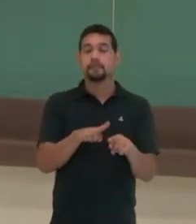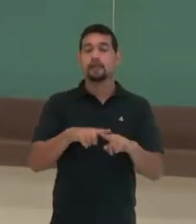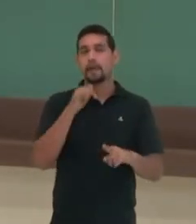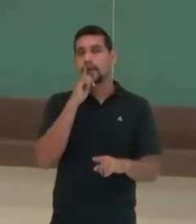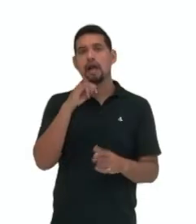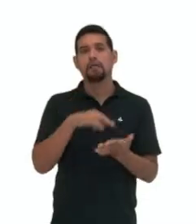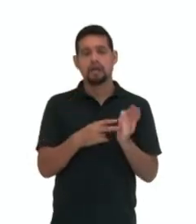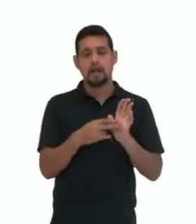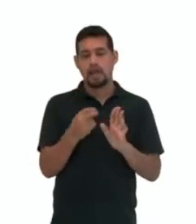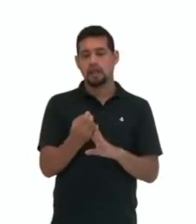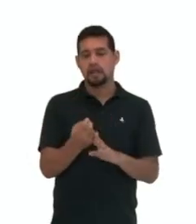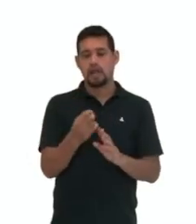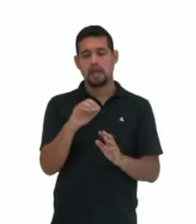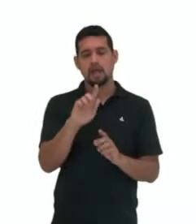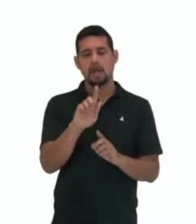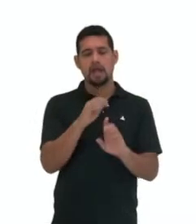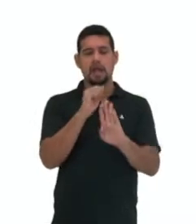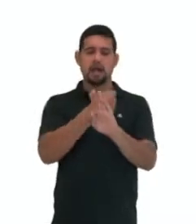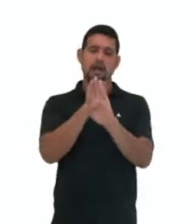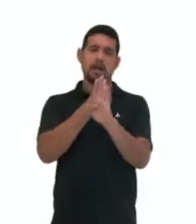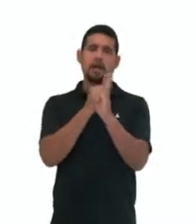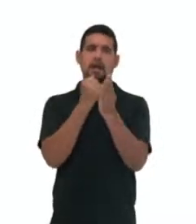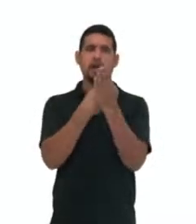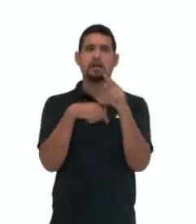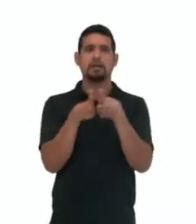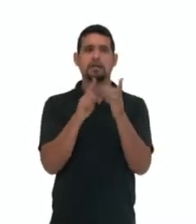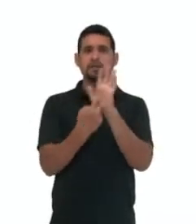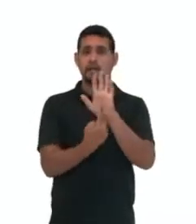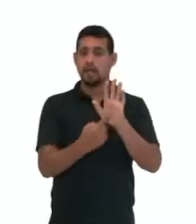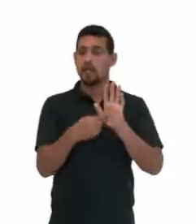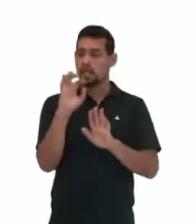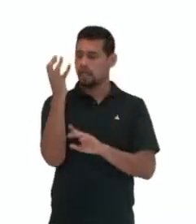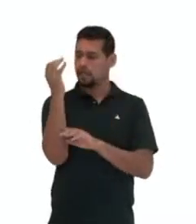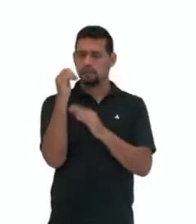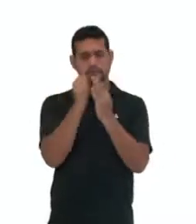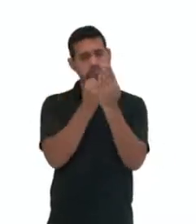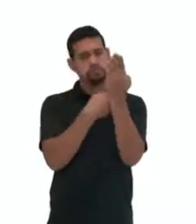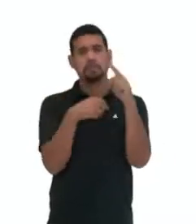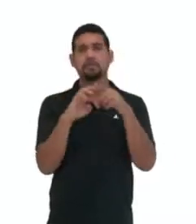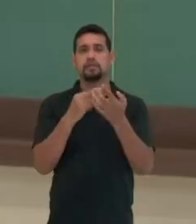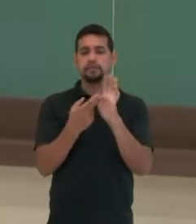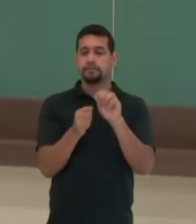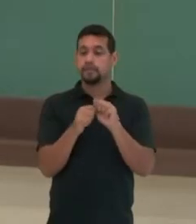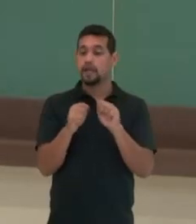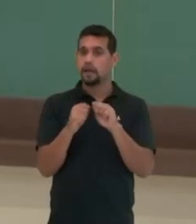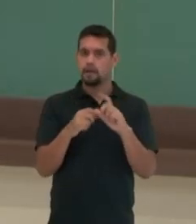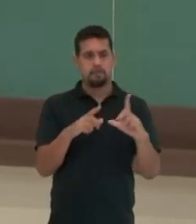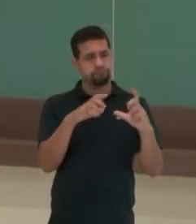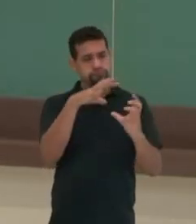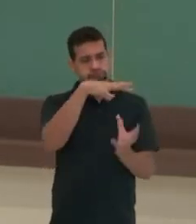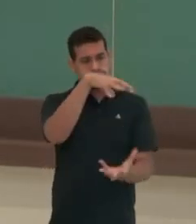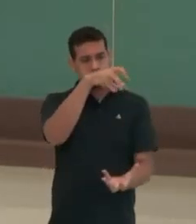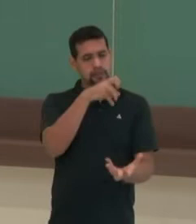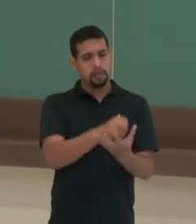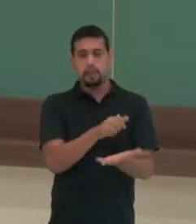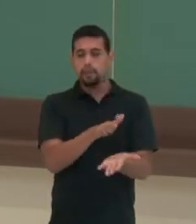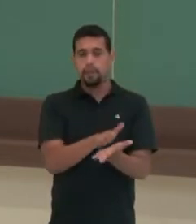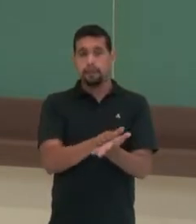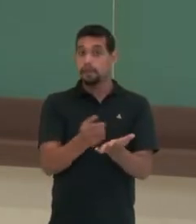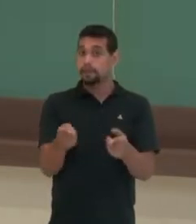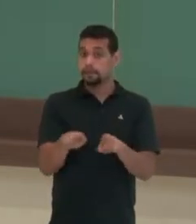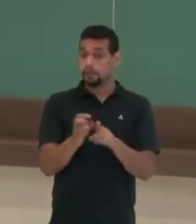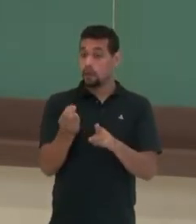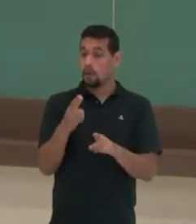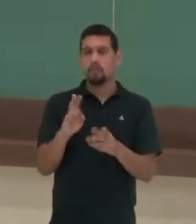gravura, a xilogravura como matriz a madeira e possibilita a reprodução da imagem gravada sobre o papel ou um